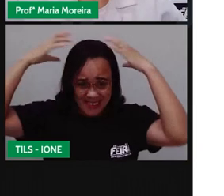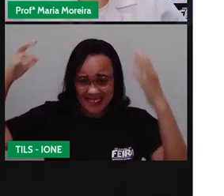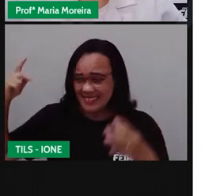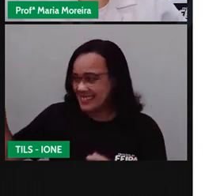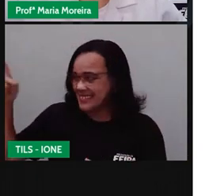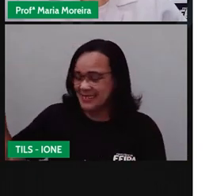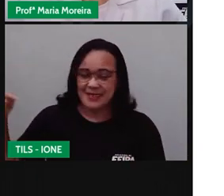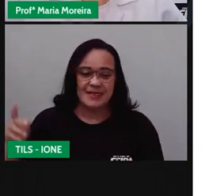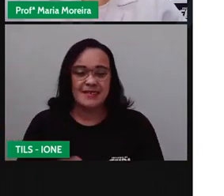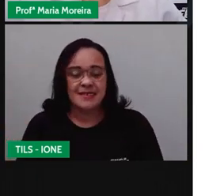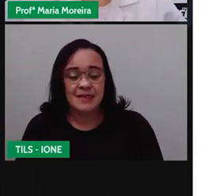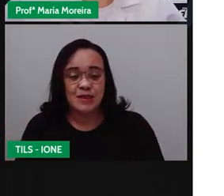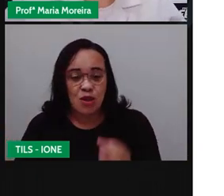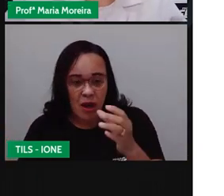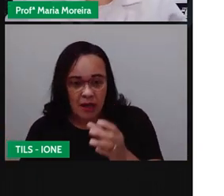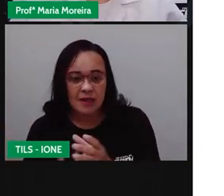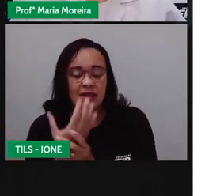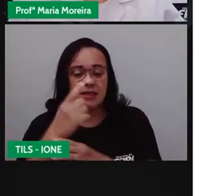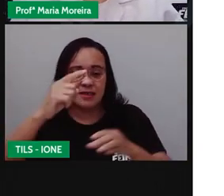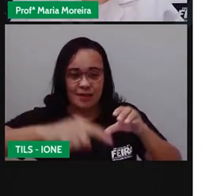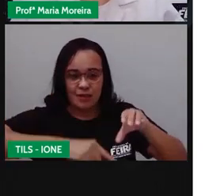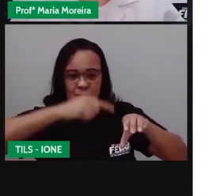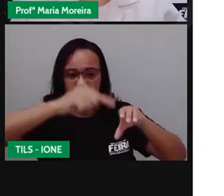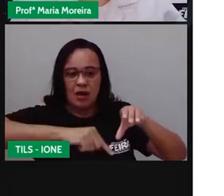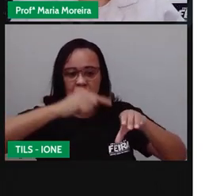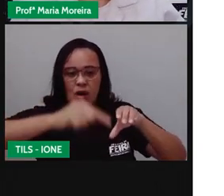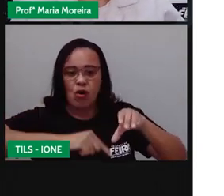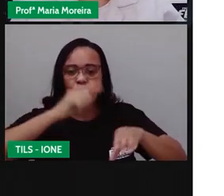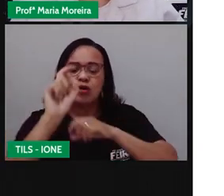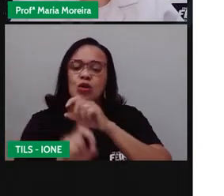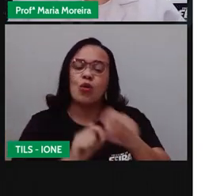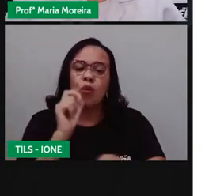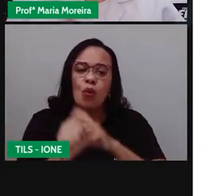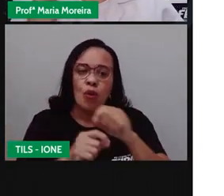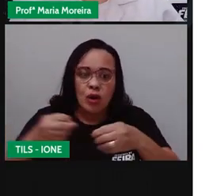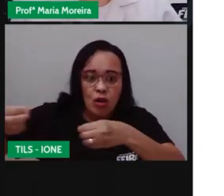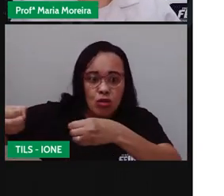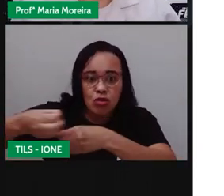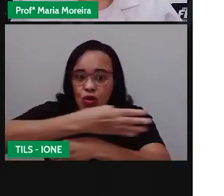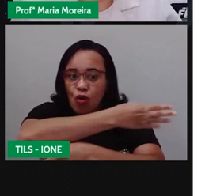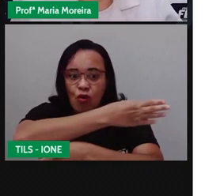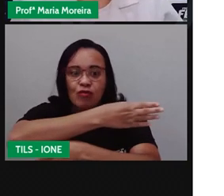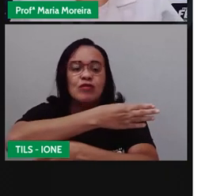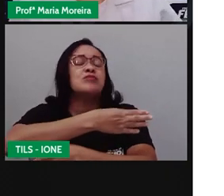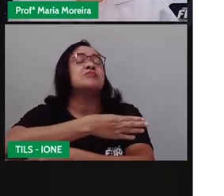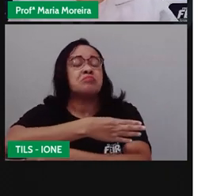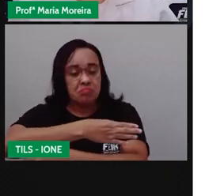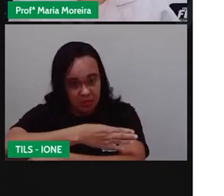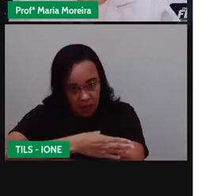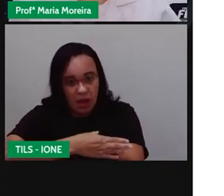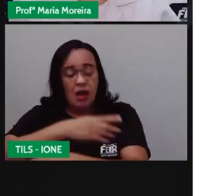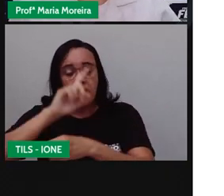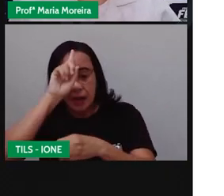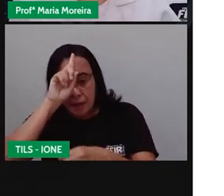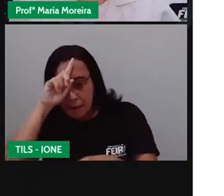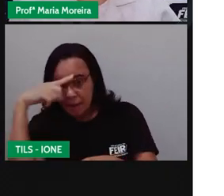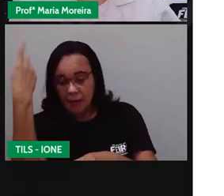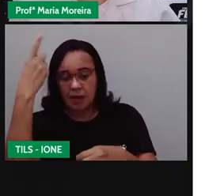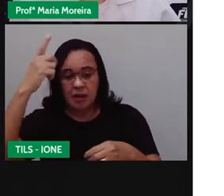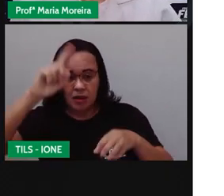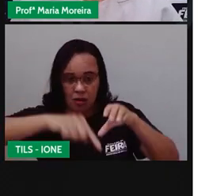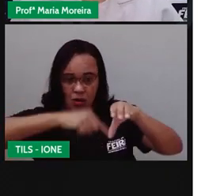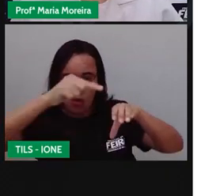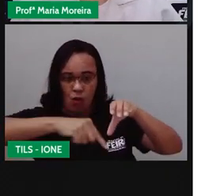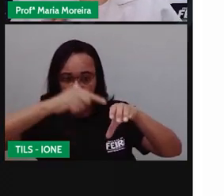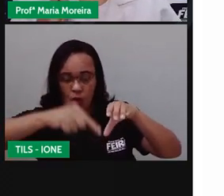da roda, né, provocou uma revolução nos meios de transporte, que a Pro, inclusive, falou aí na aula passada para vocês, na aula de